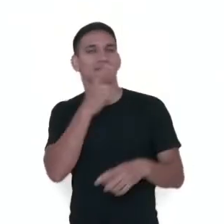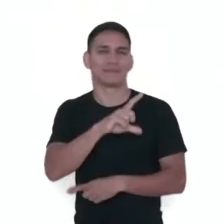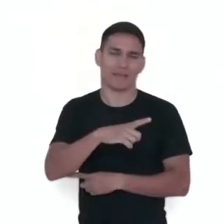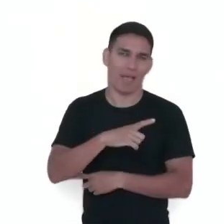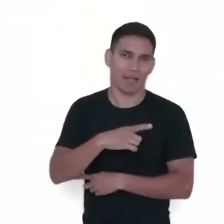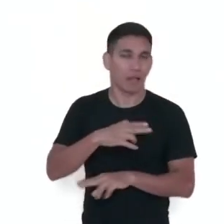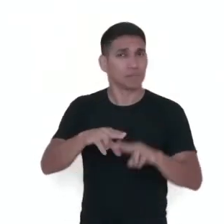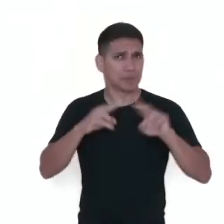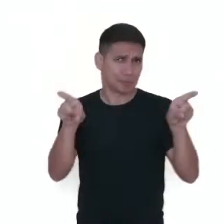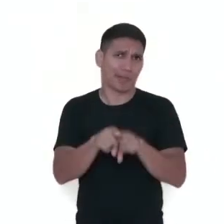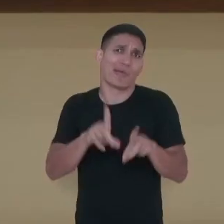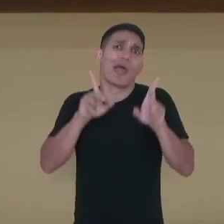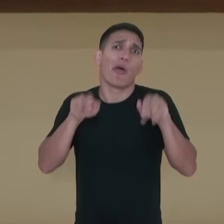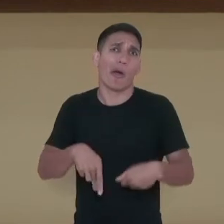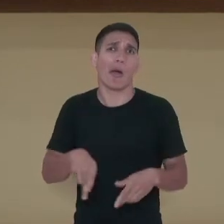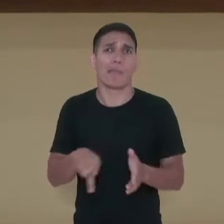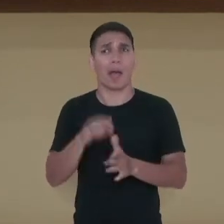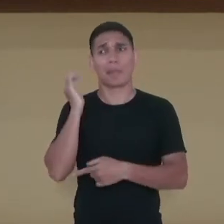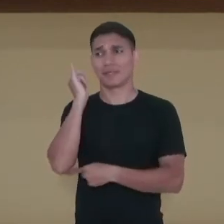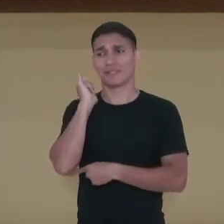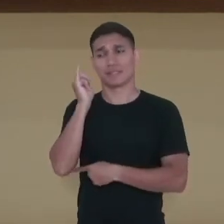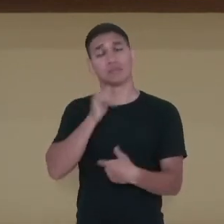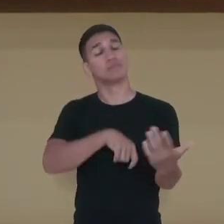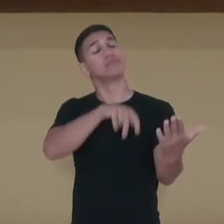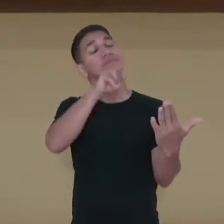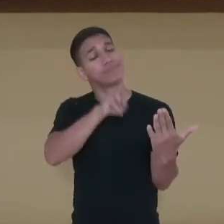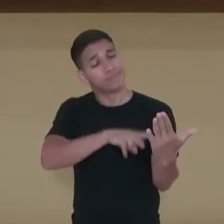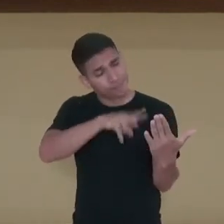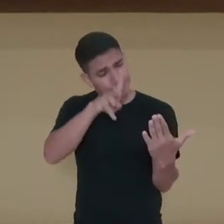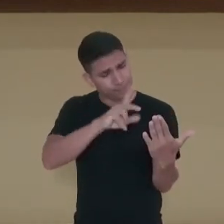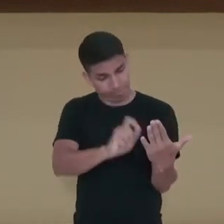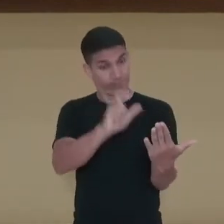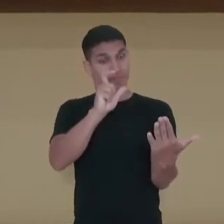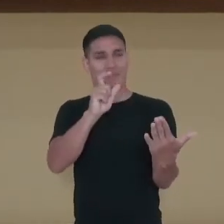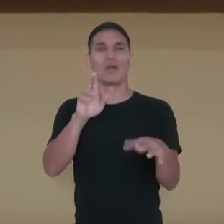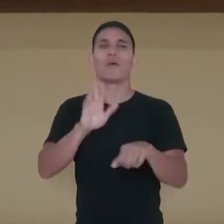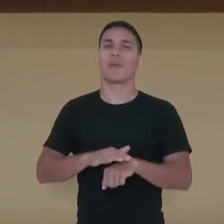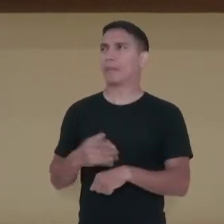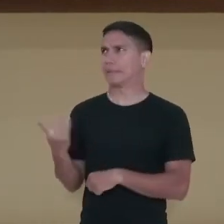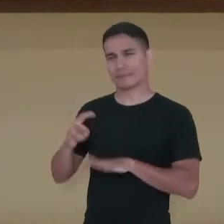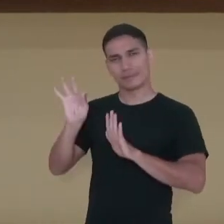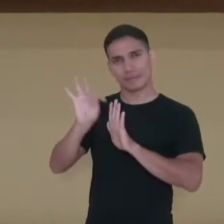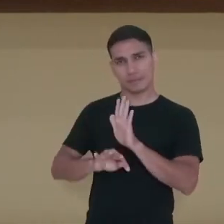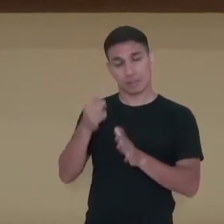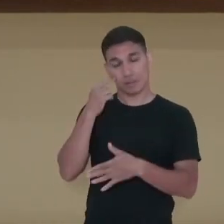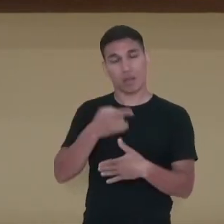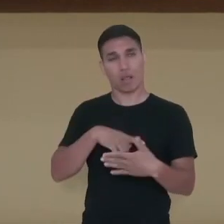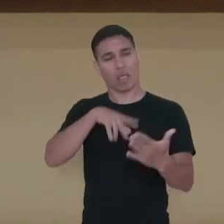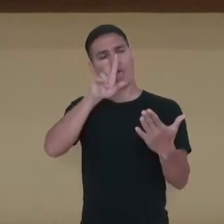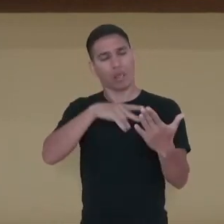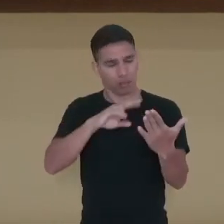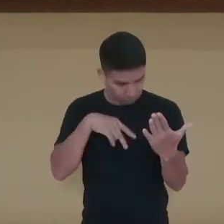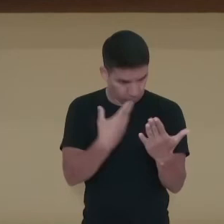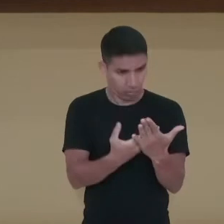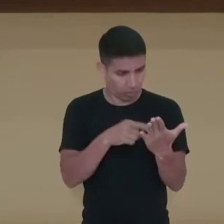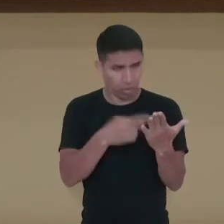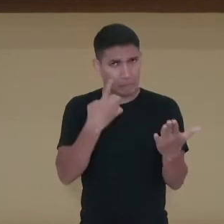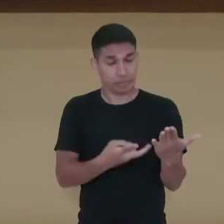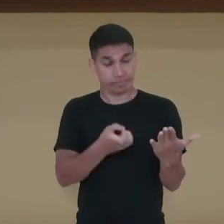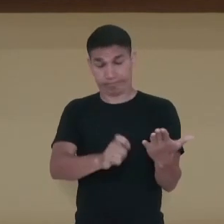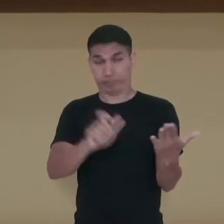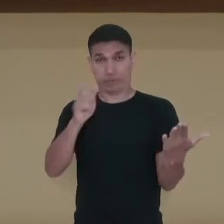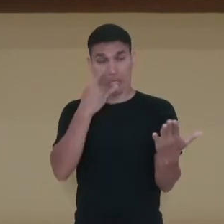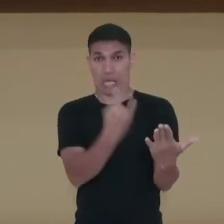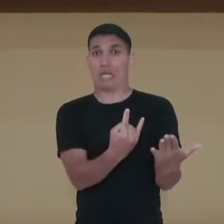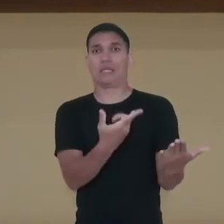assim como saltou aos olhos do narrador. Nós, quando vemos ela aqui no texto, A gente tropeça nela também. Olha só que grandona que ela